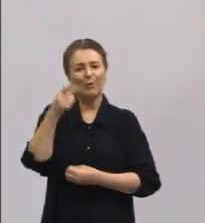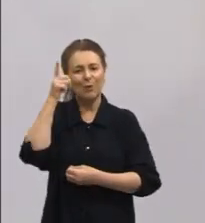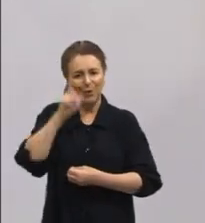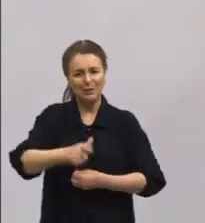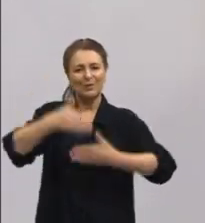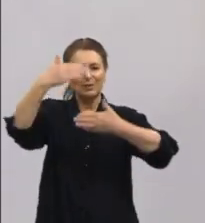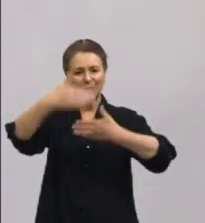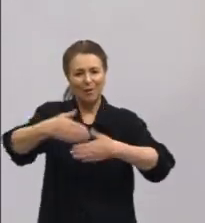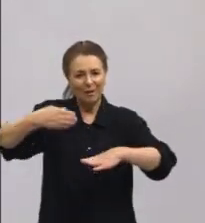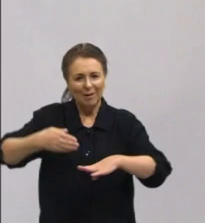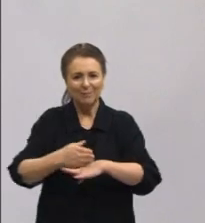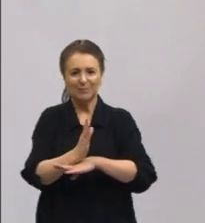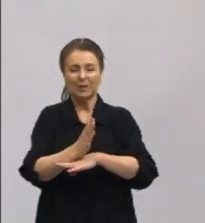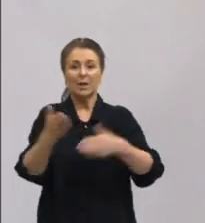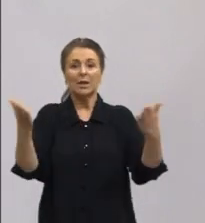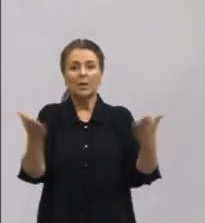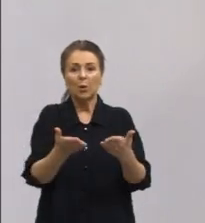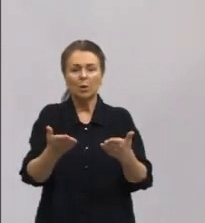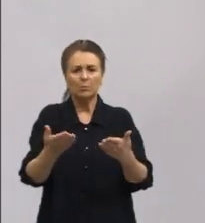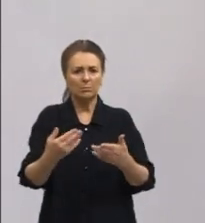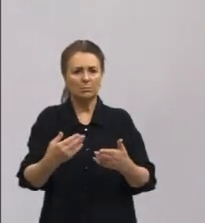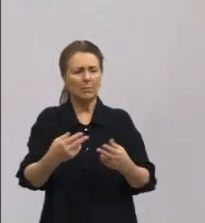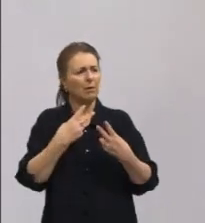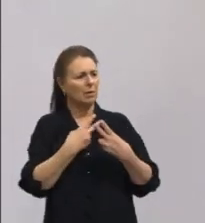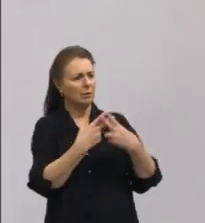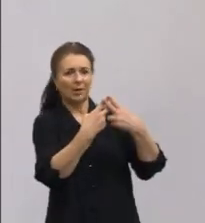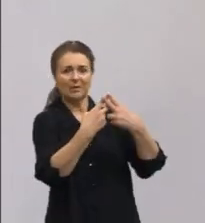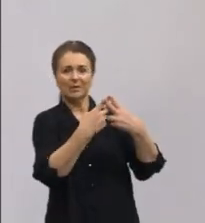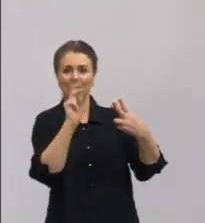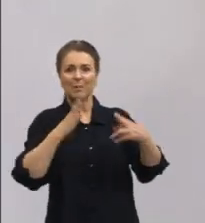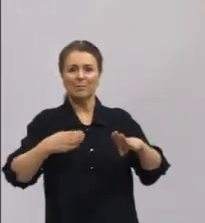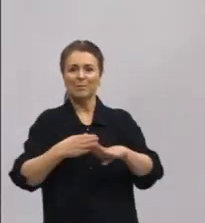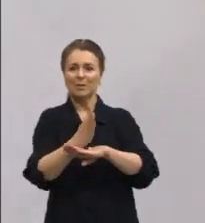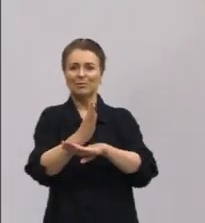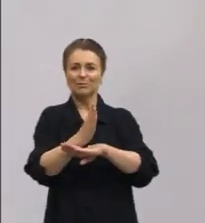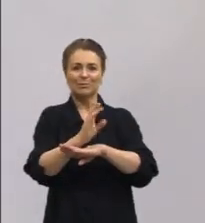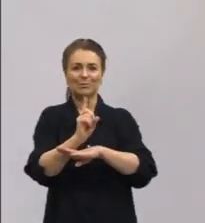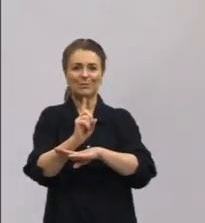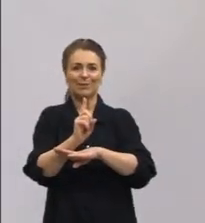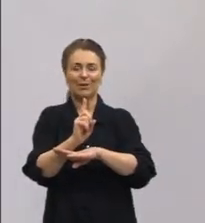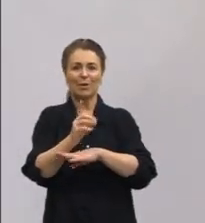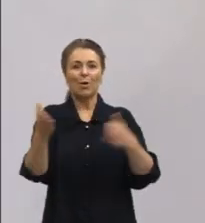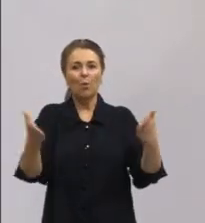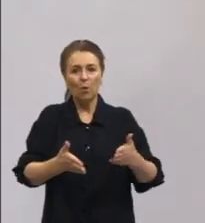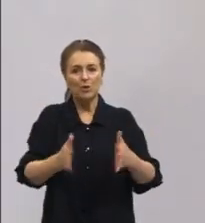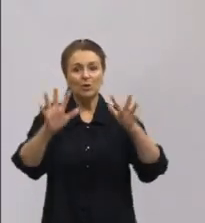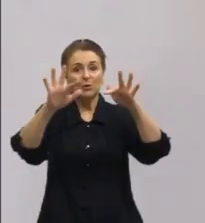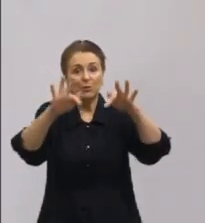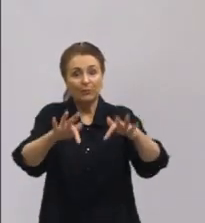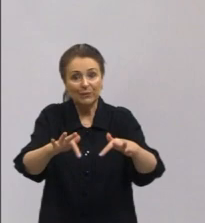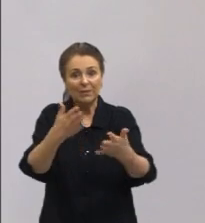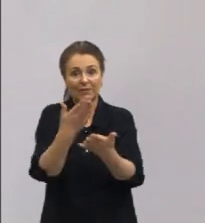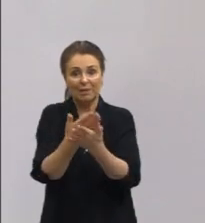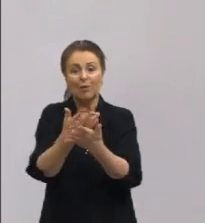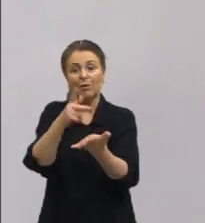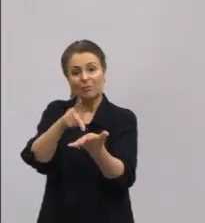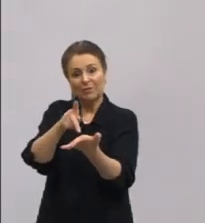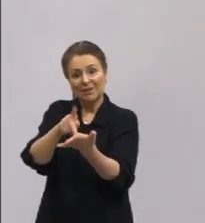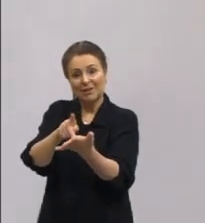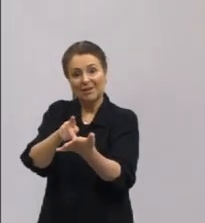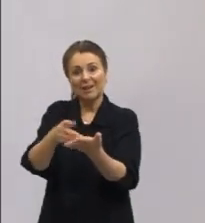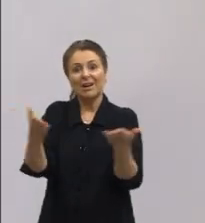e hoje a nossa hashtag é diferente não é mais o partiu passar hoje como a gente está encerrando as nossas aulas a gente vai